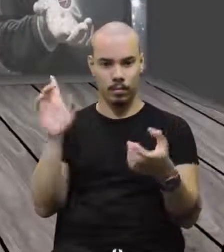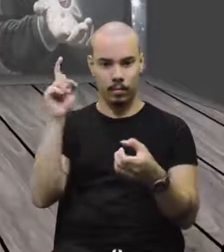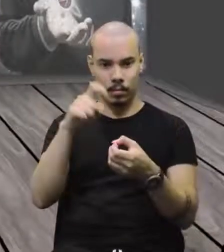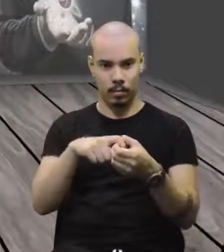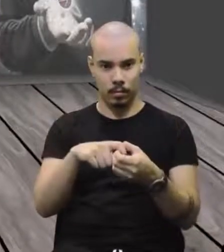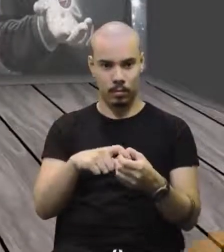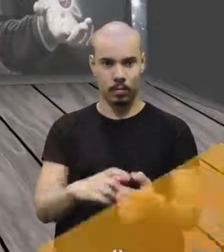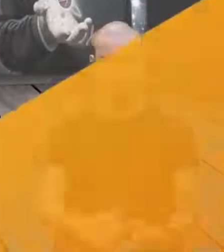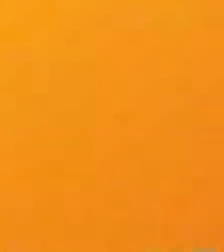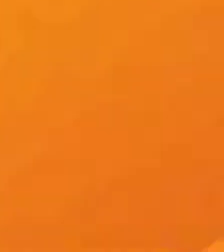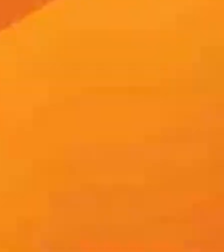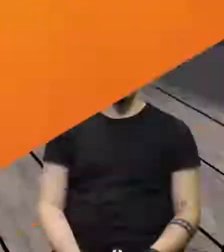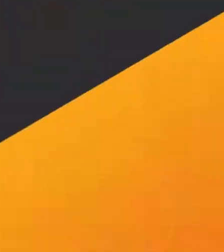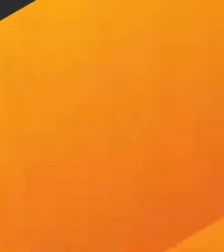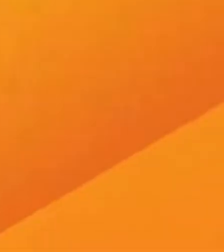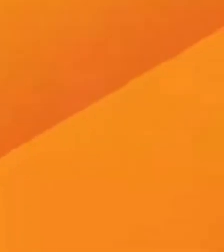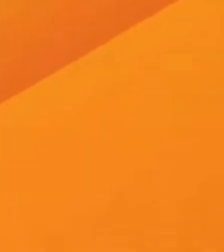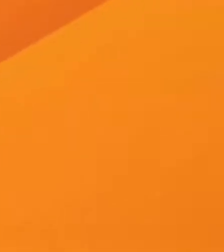voltamos.